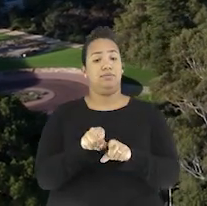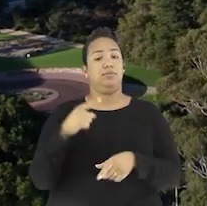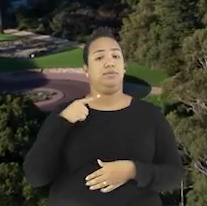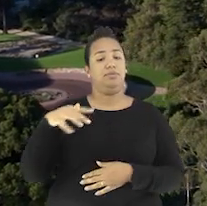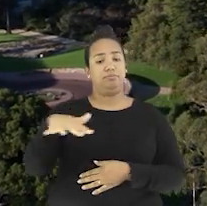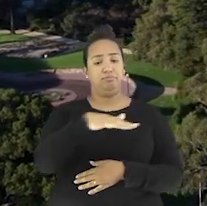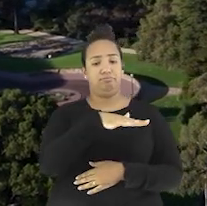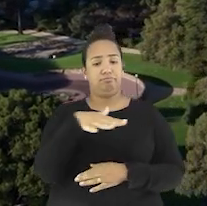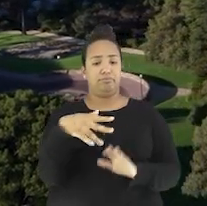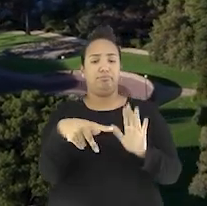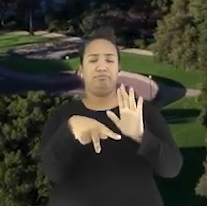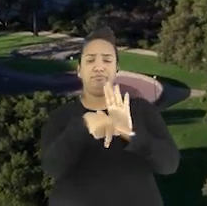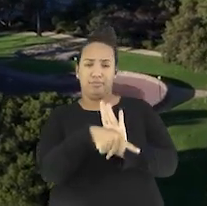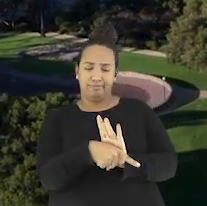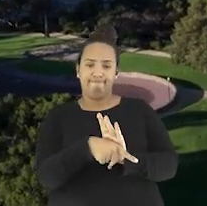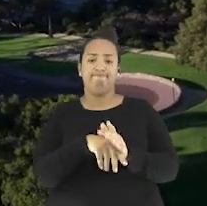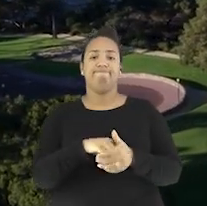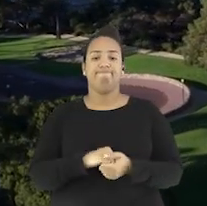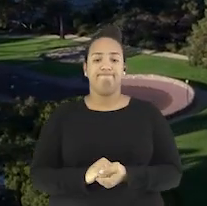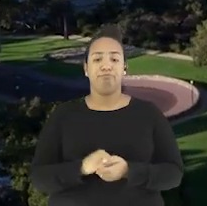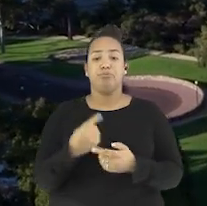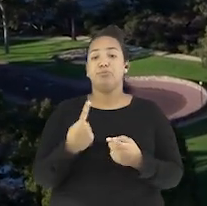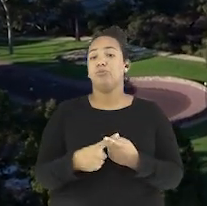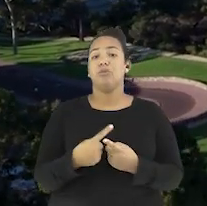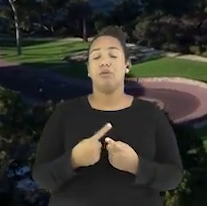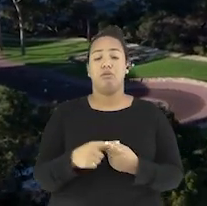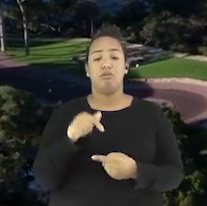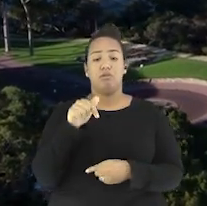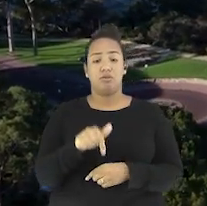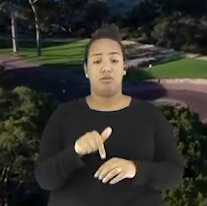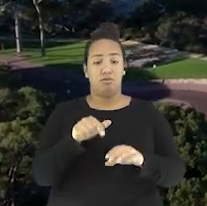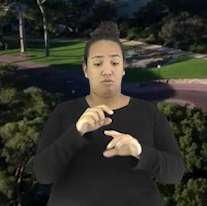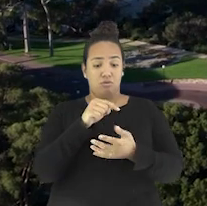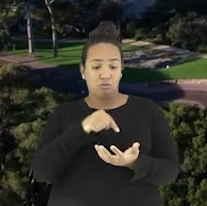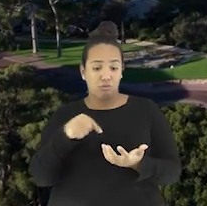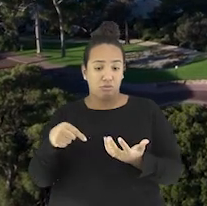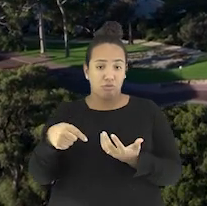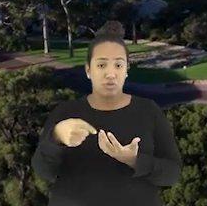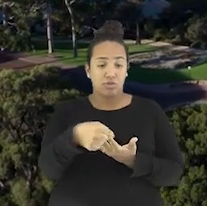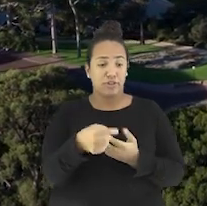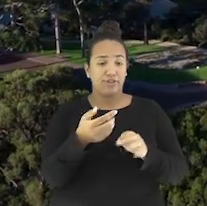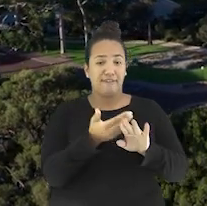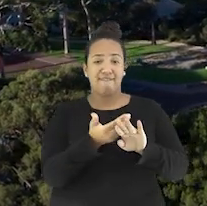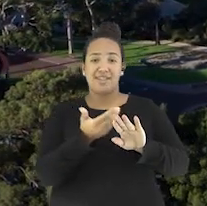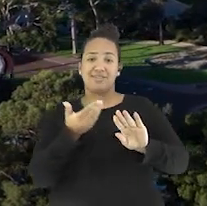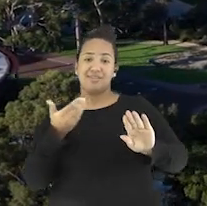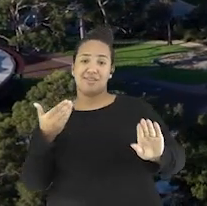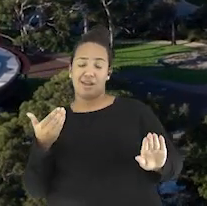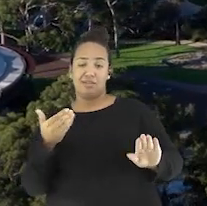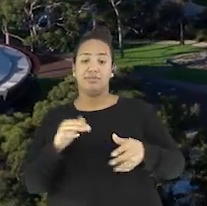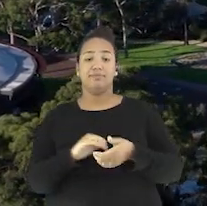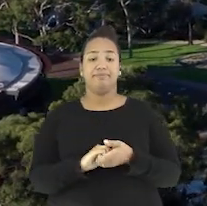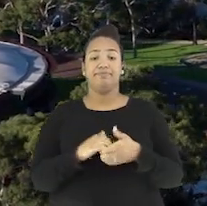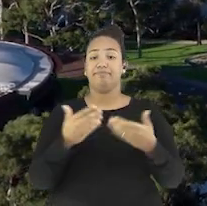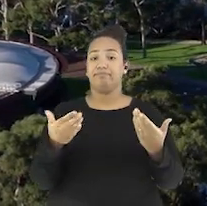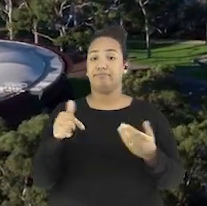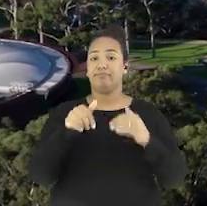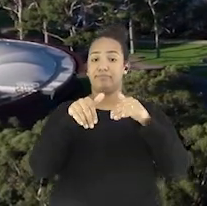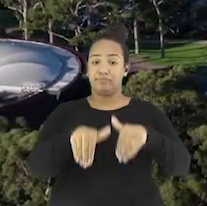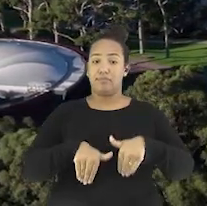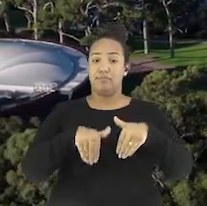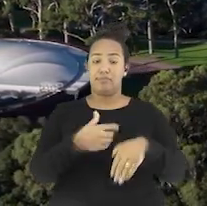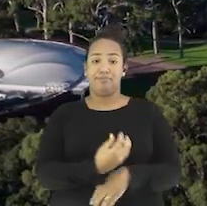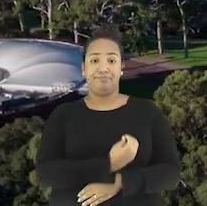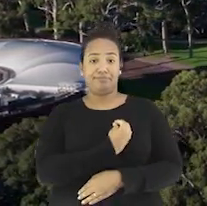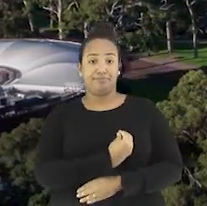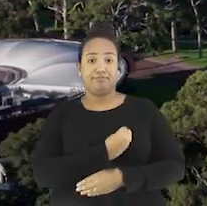muito específicas, devido ao maior distanciamento continental dos outros países. Portanto, ela apresenta uma biodiversidade